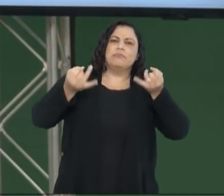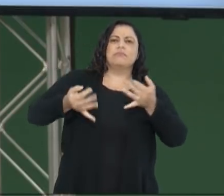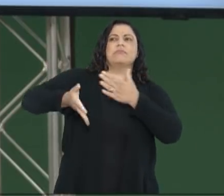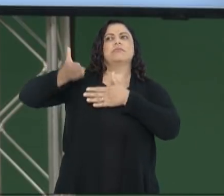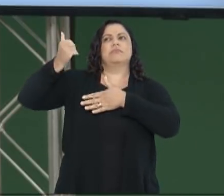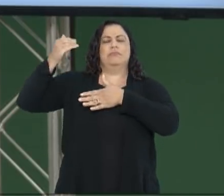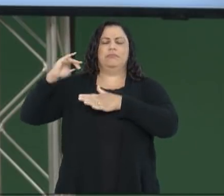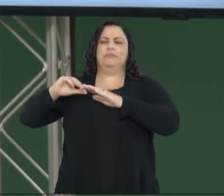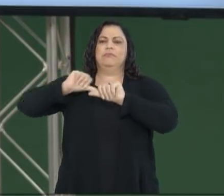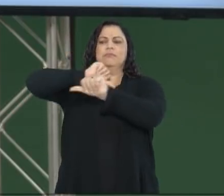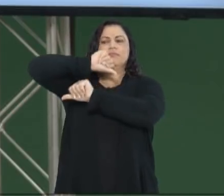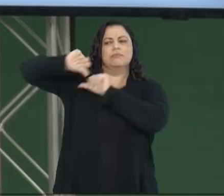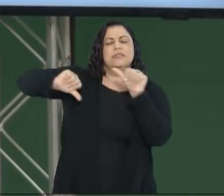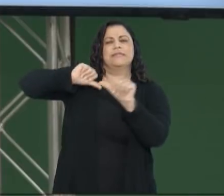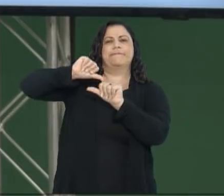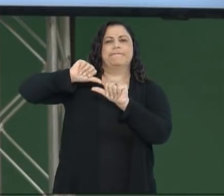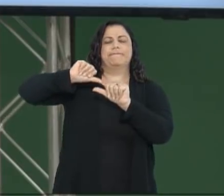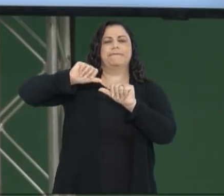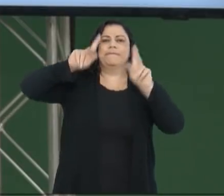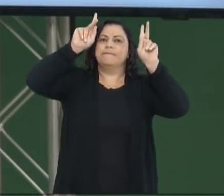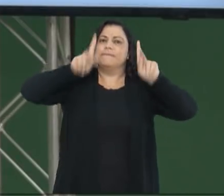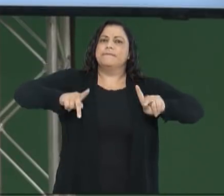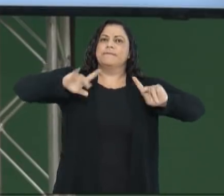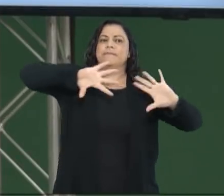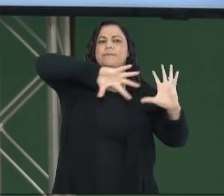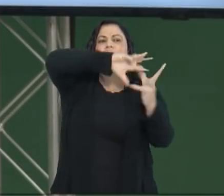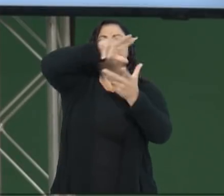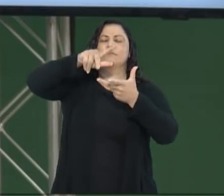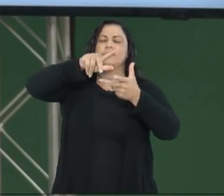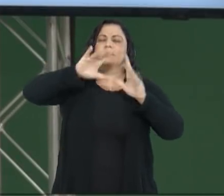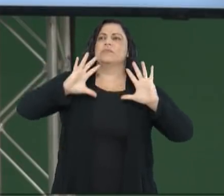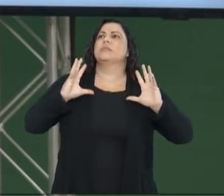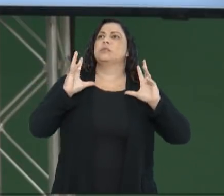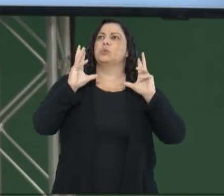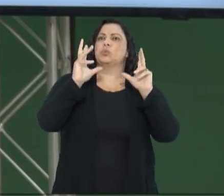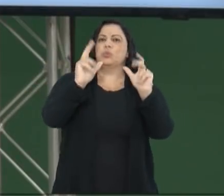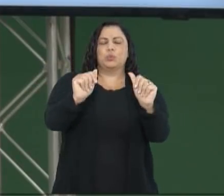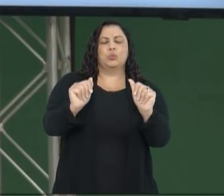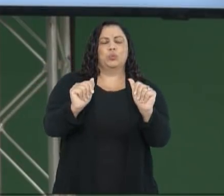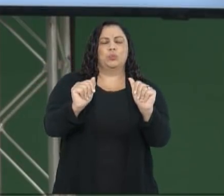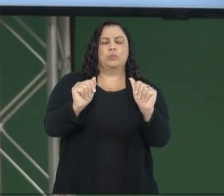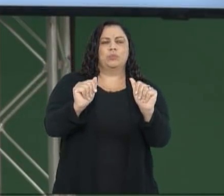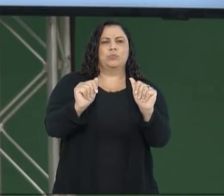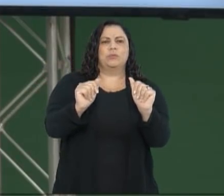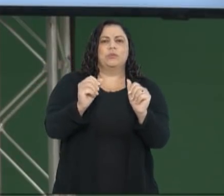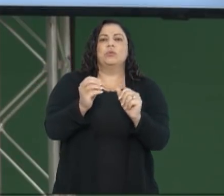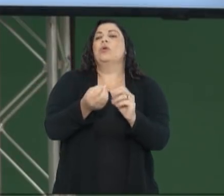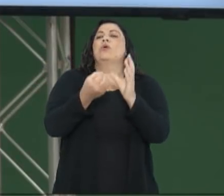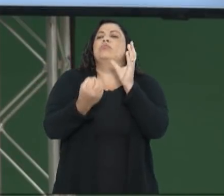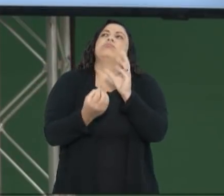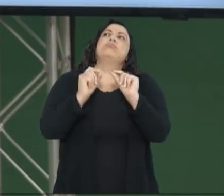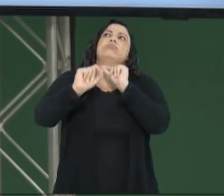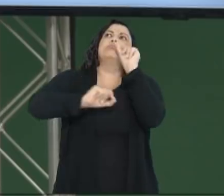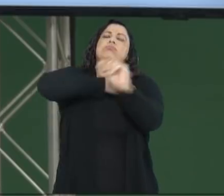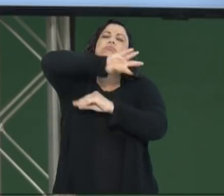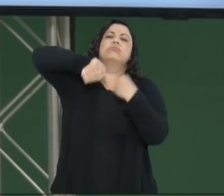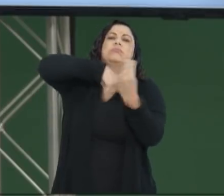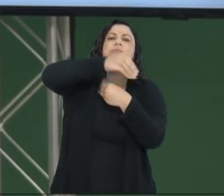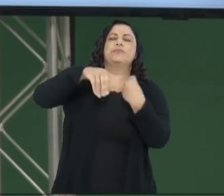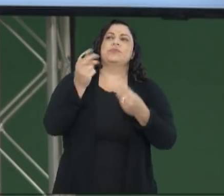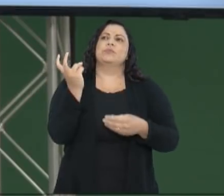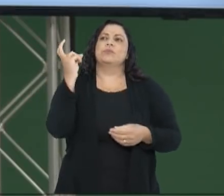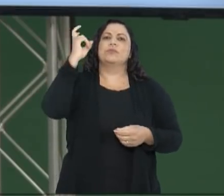agora a gente vai pensar um pouquinho mais na relação das paisagens com as expressões culturais. Como que ao longo do processo